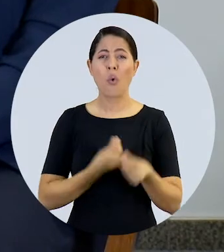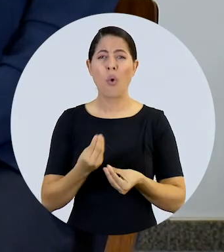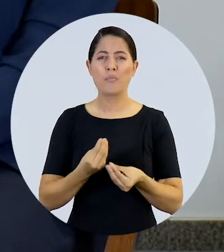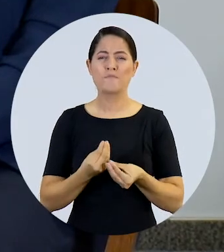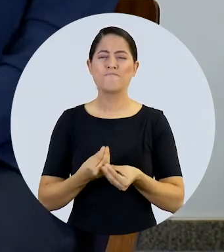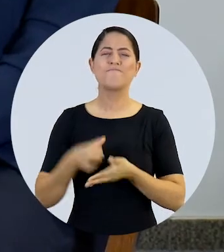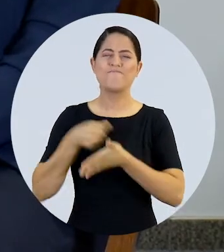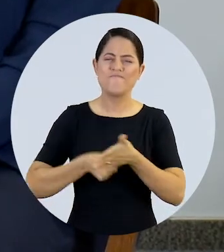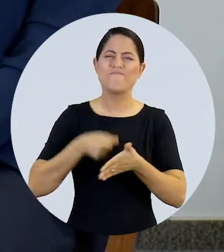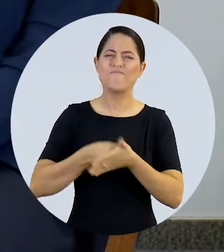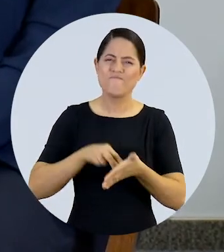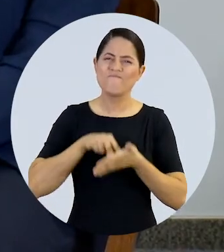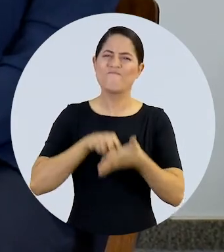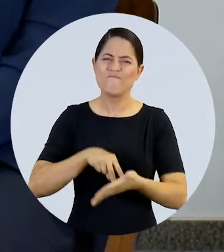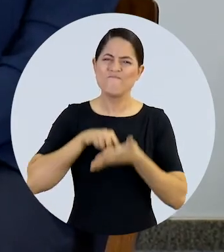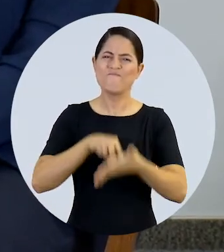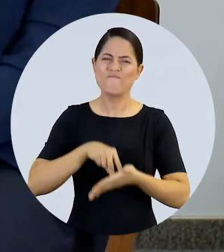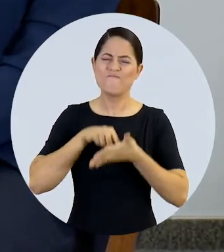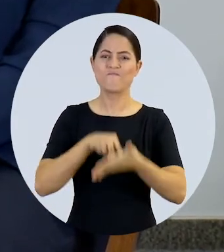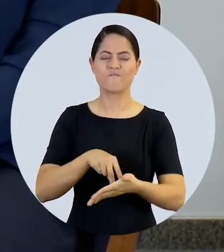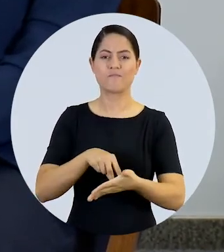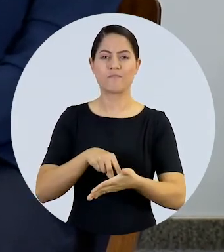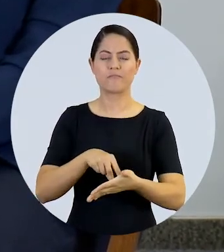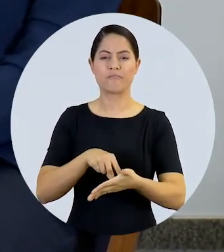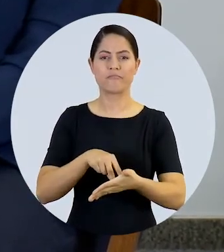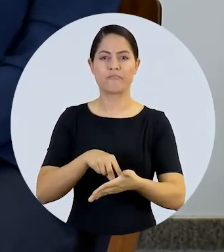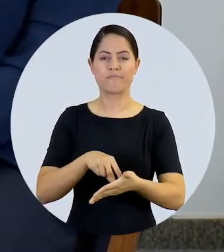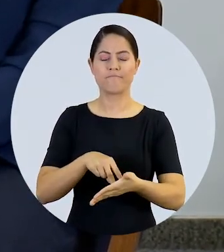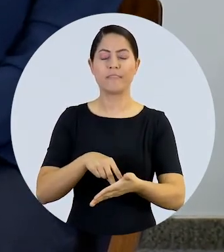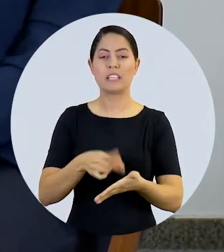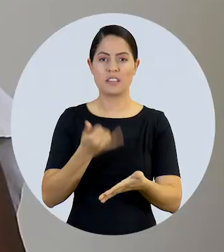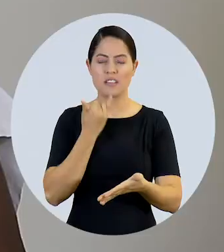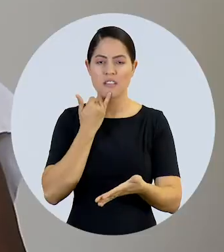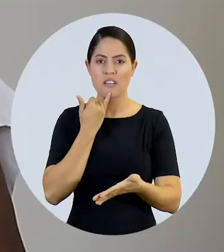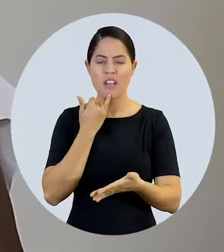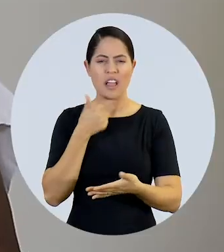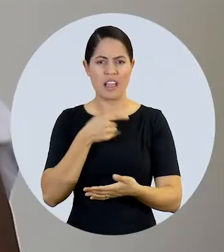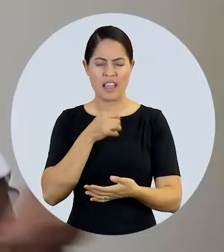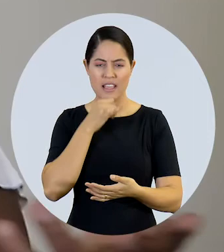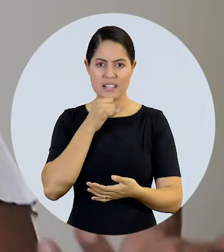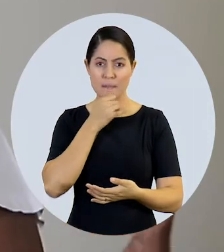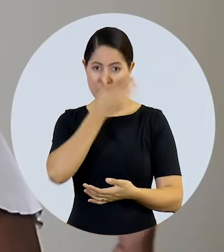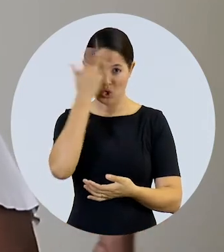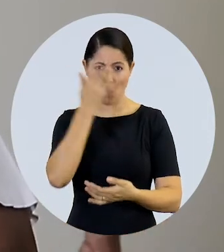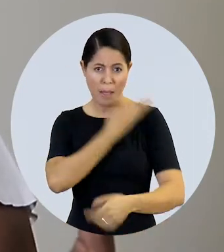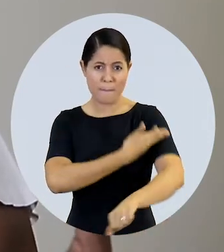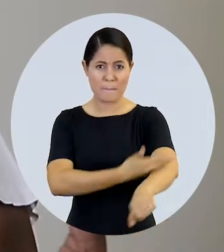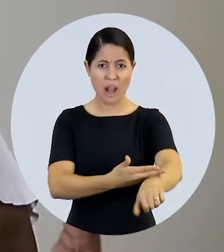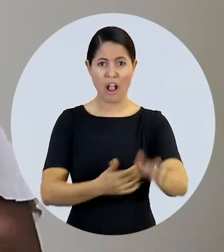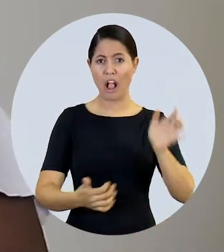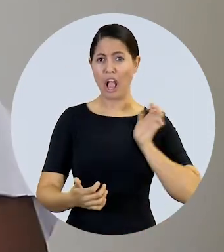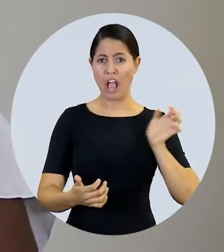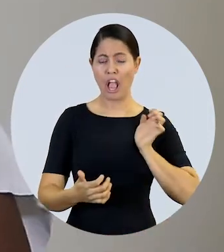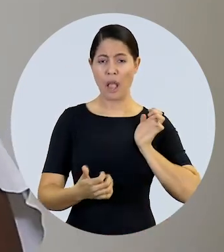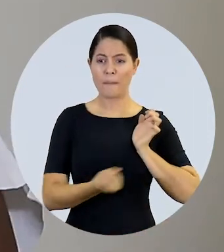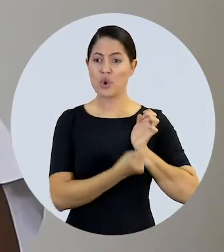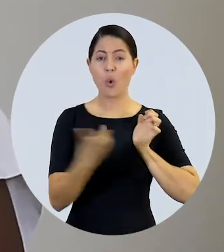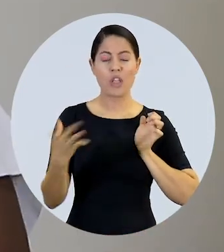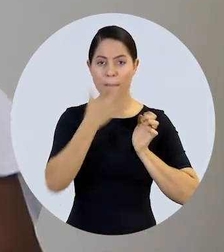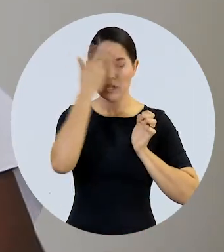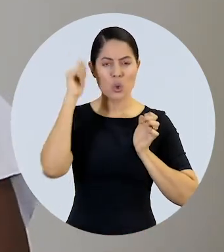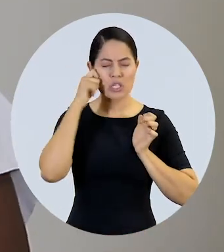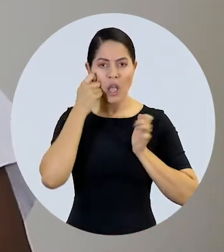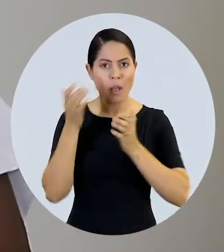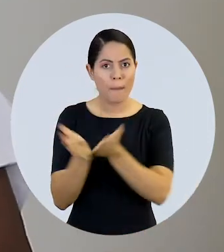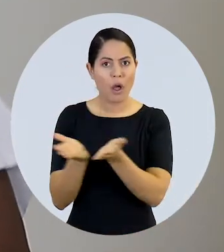na resistência, mas vive historicamente à margem. É natural no Brasil uma pessoa branca ser rica e é natural no